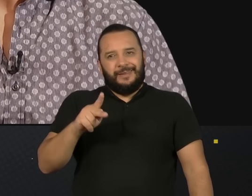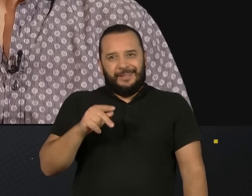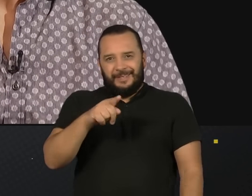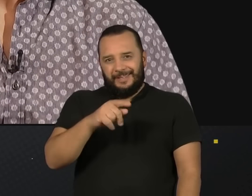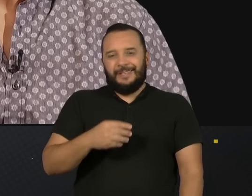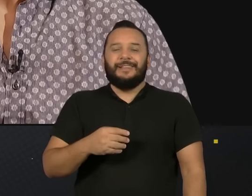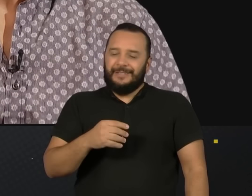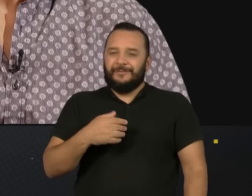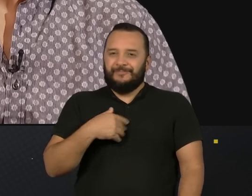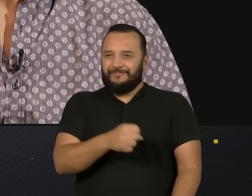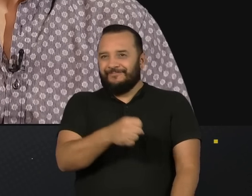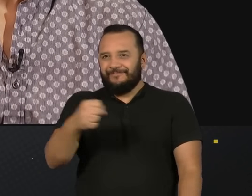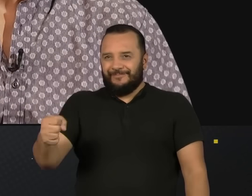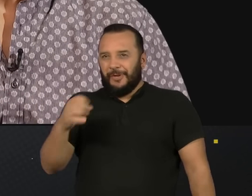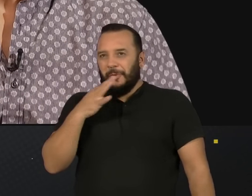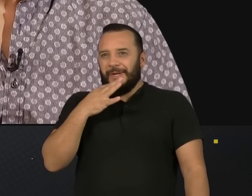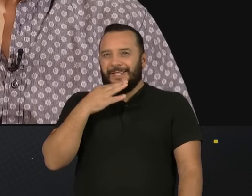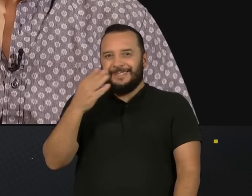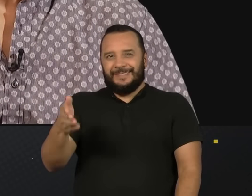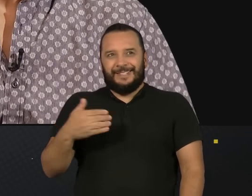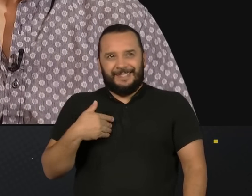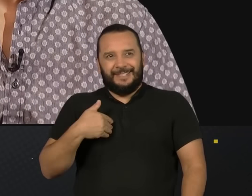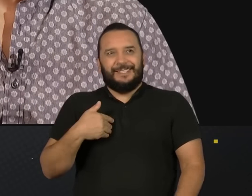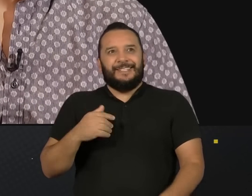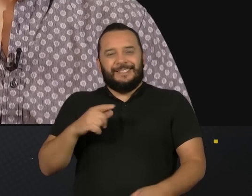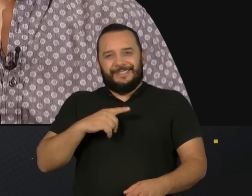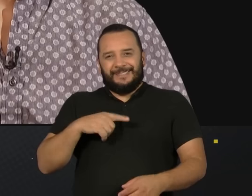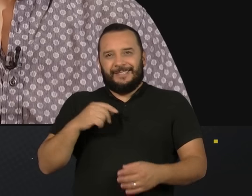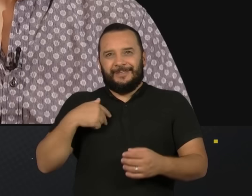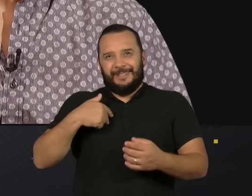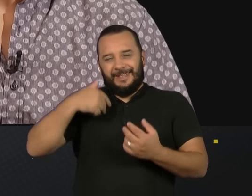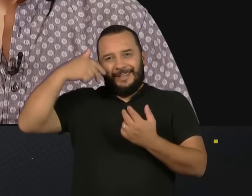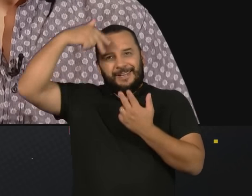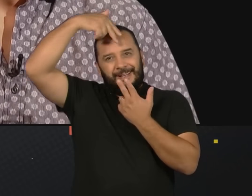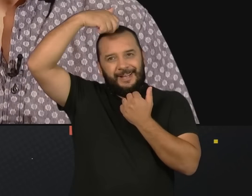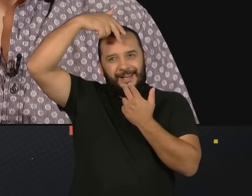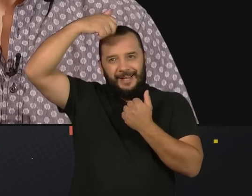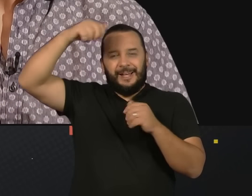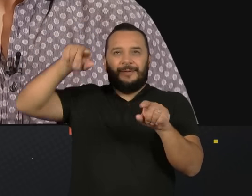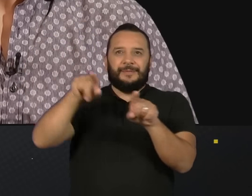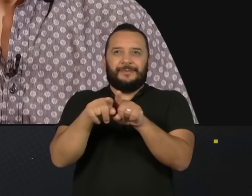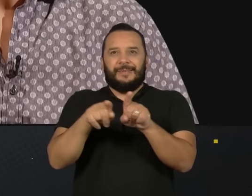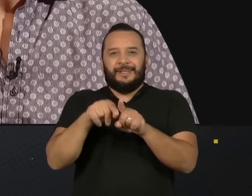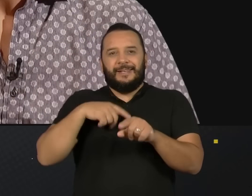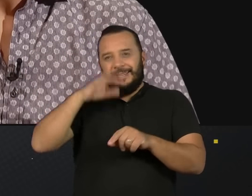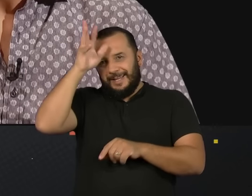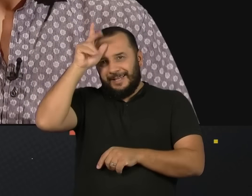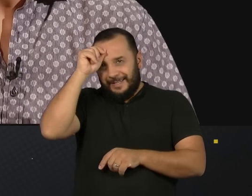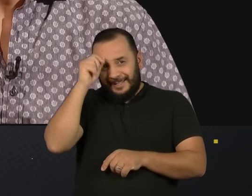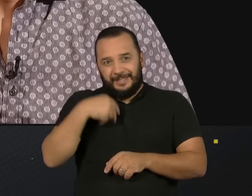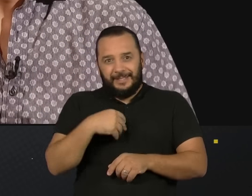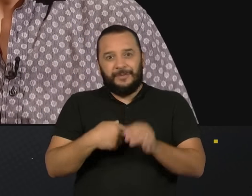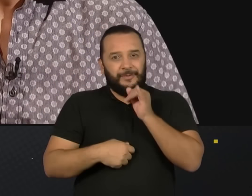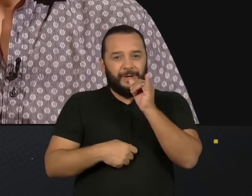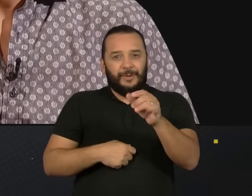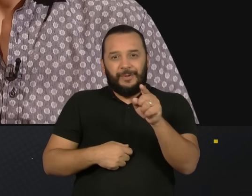me levou para conhecer. Tinha uma cabra, uma galinha. Ele falou que a cabra chamava Madonna. Depois eu descobri que era mentira